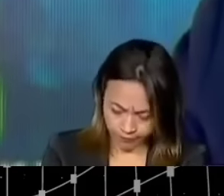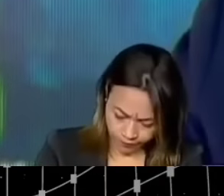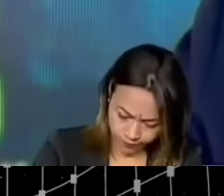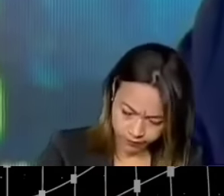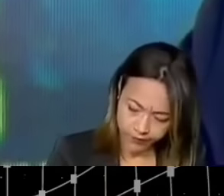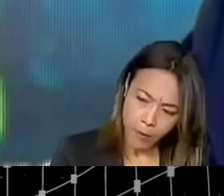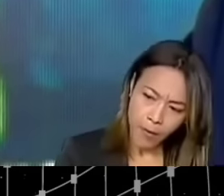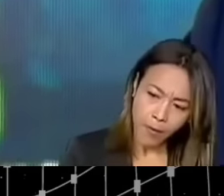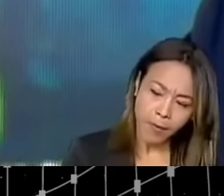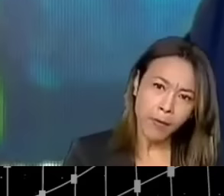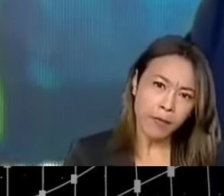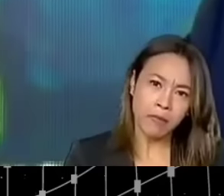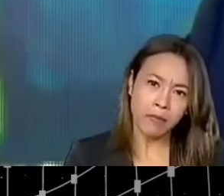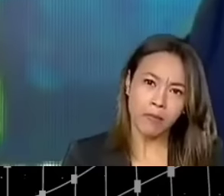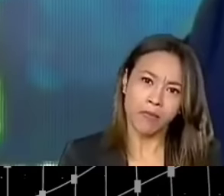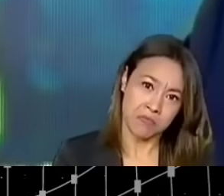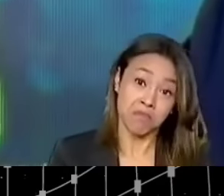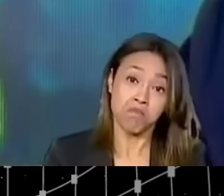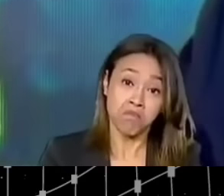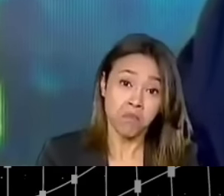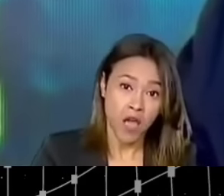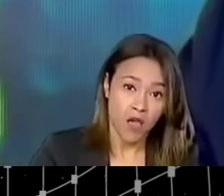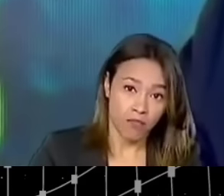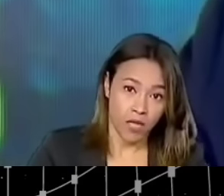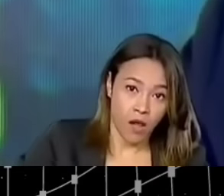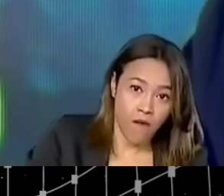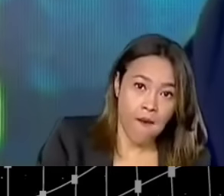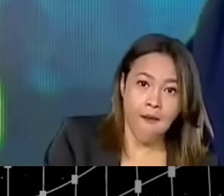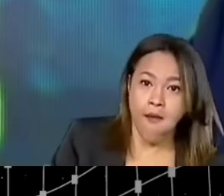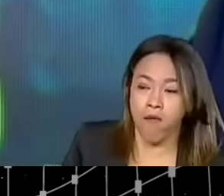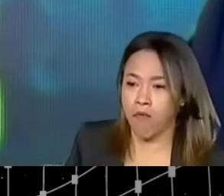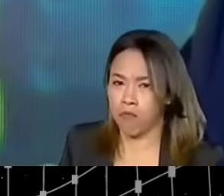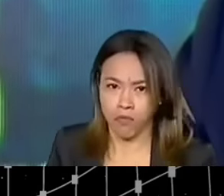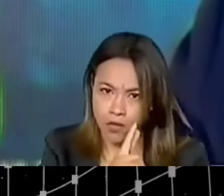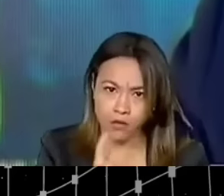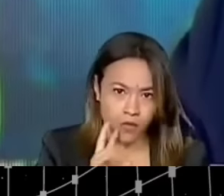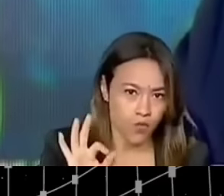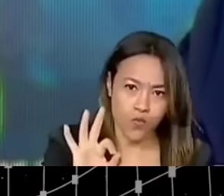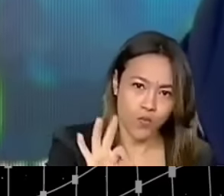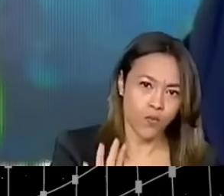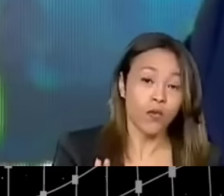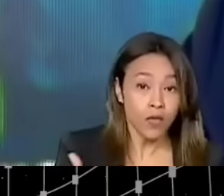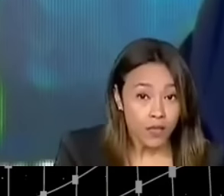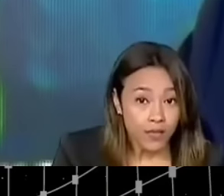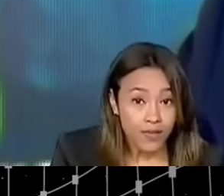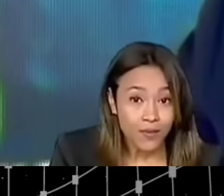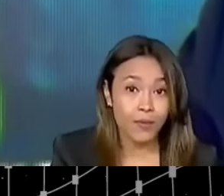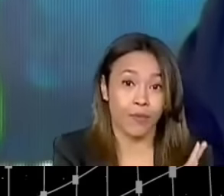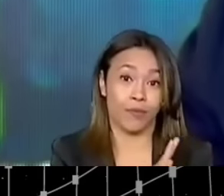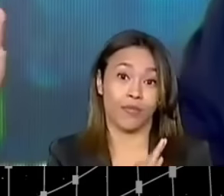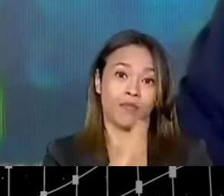ele, não entraram com metralhador em punho no restaurante. Isso é uma polícia